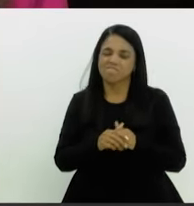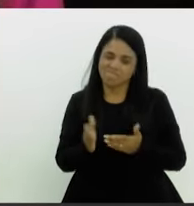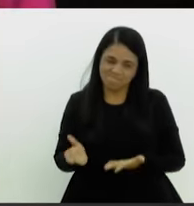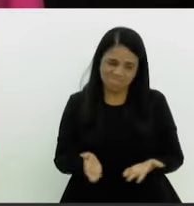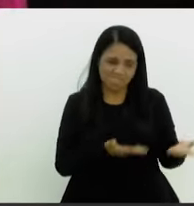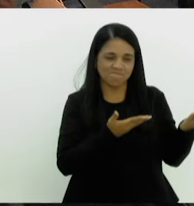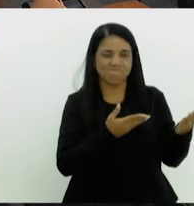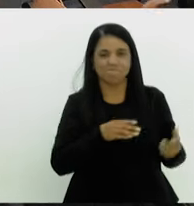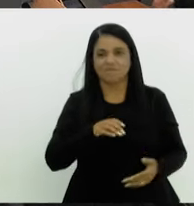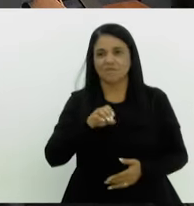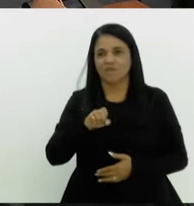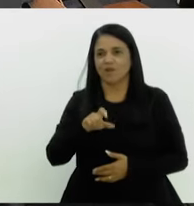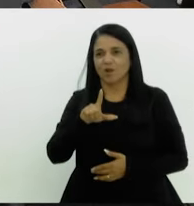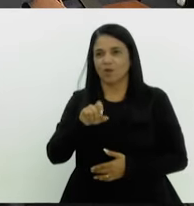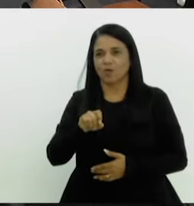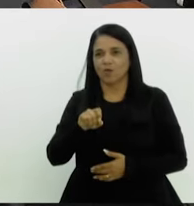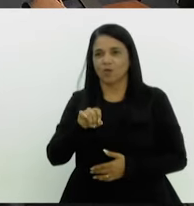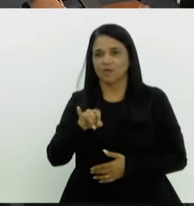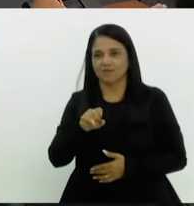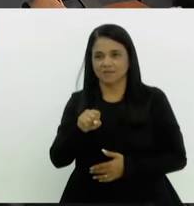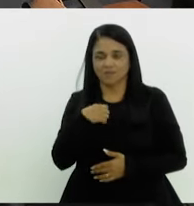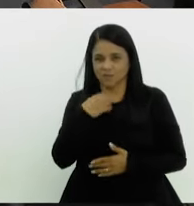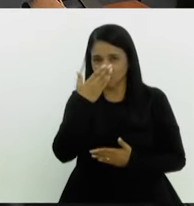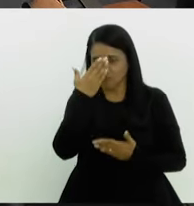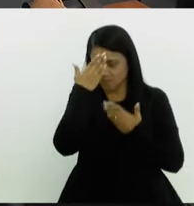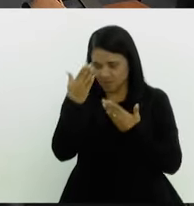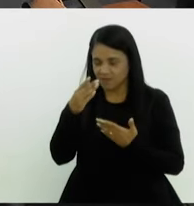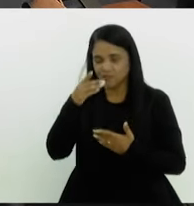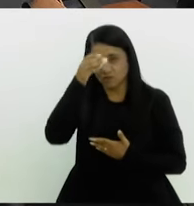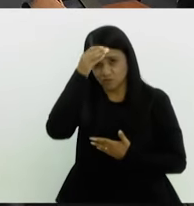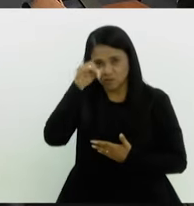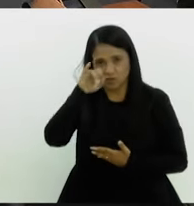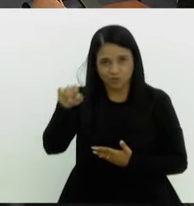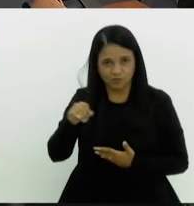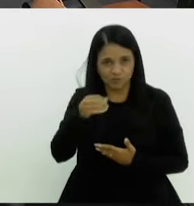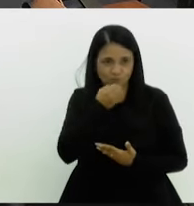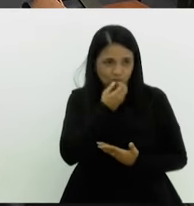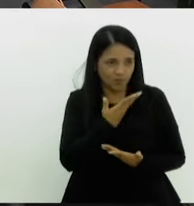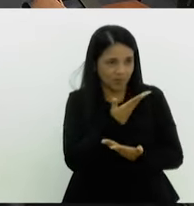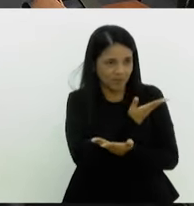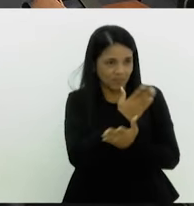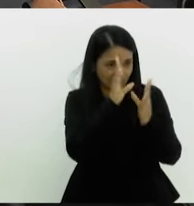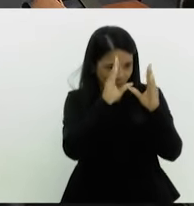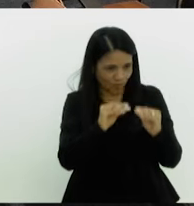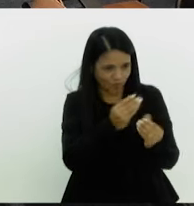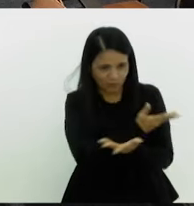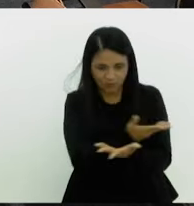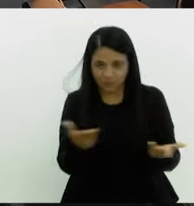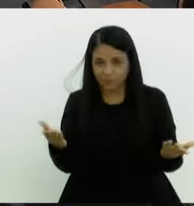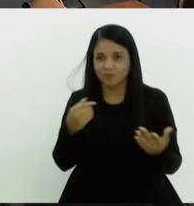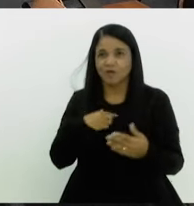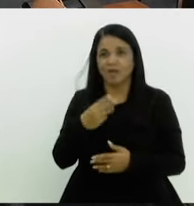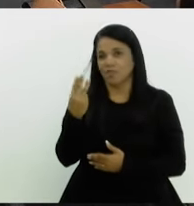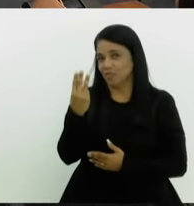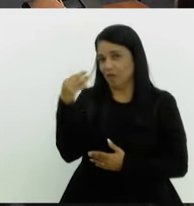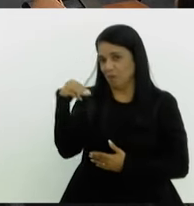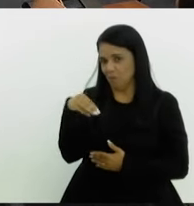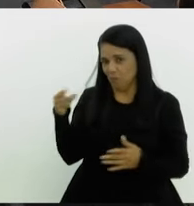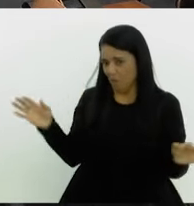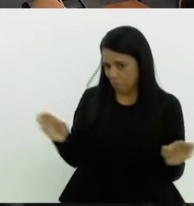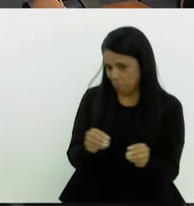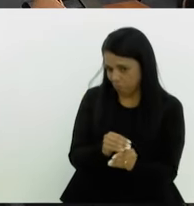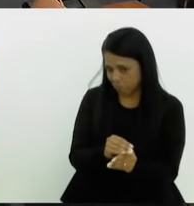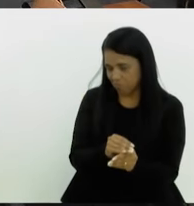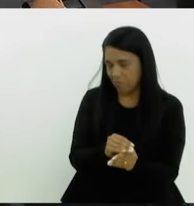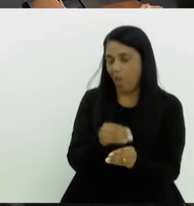você obrigada obrigada tia Ju boa noite a todas e todos serei breve não vou receber o papelzinho dos 3 minutos para acabar